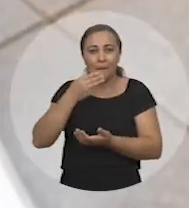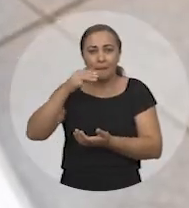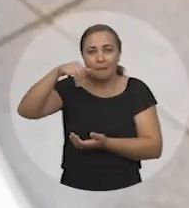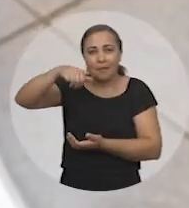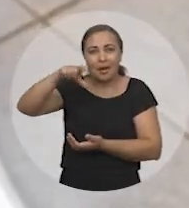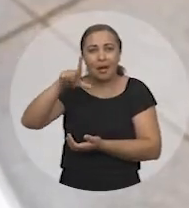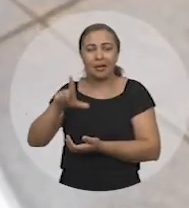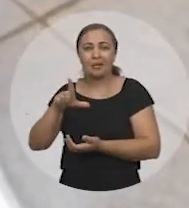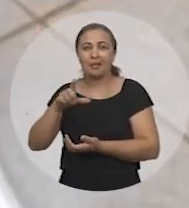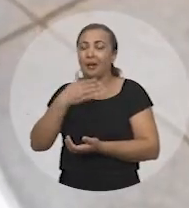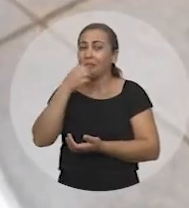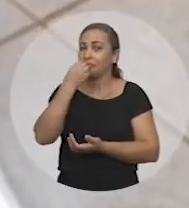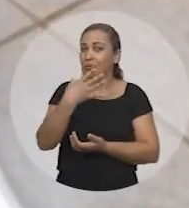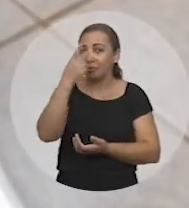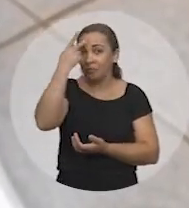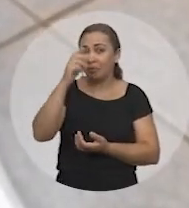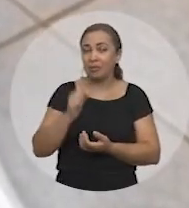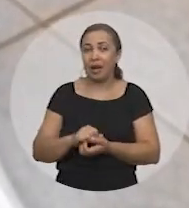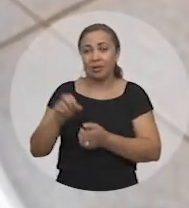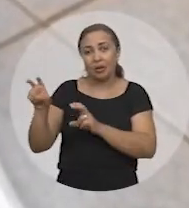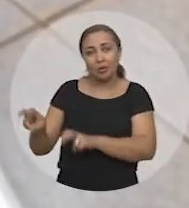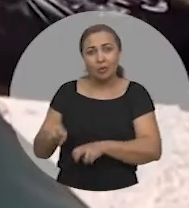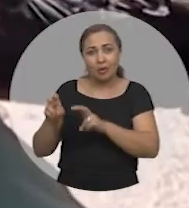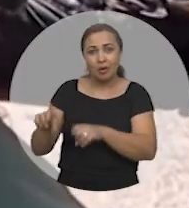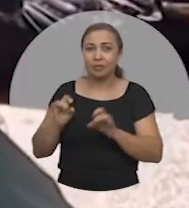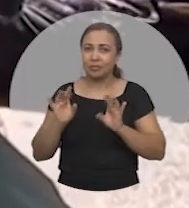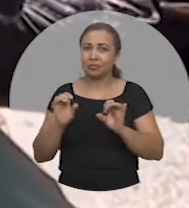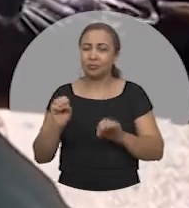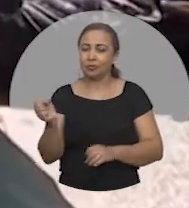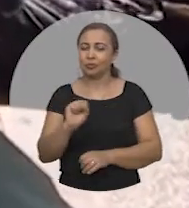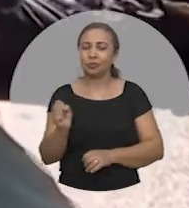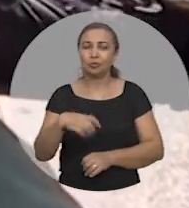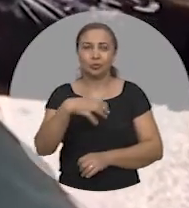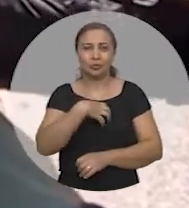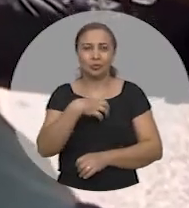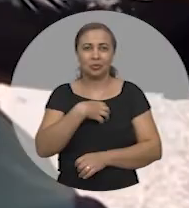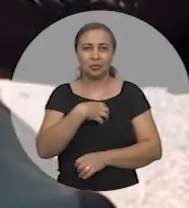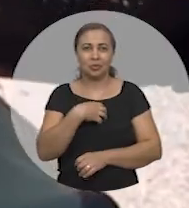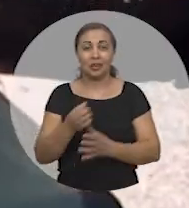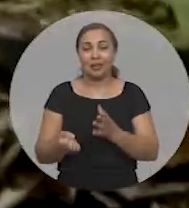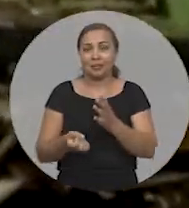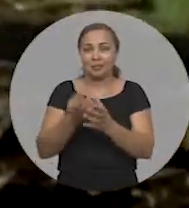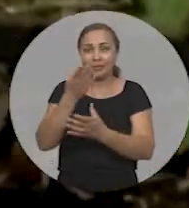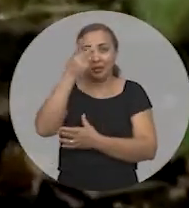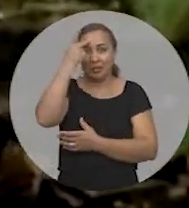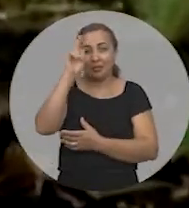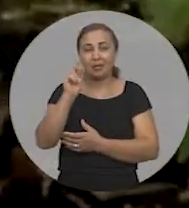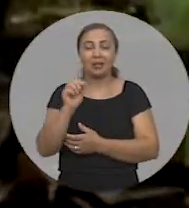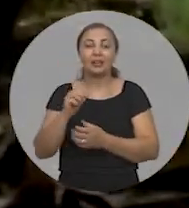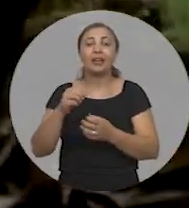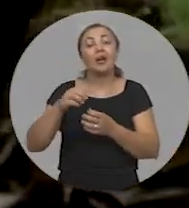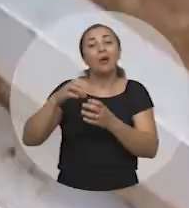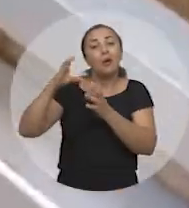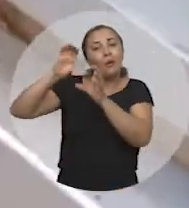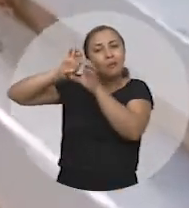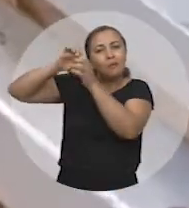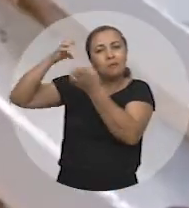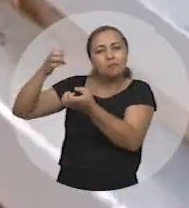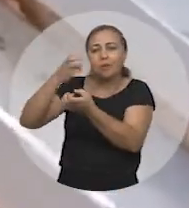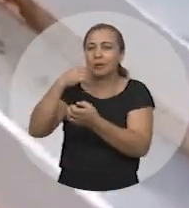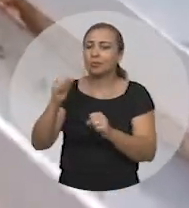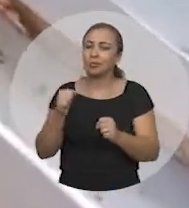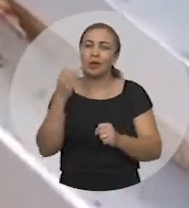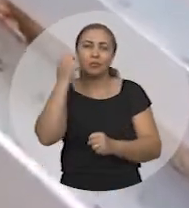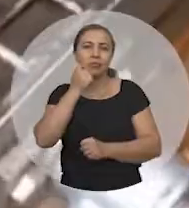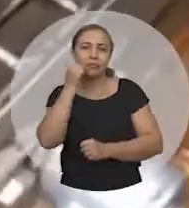o meu de cacau pode ser uma alternativa para o agronegócio do Sul da Bahia a invenção da condições para que o